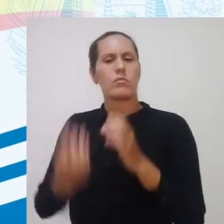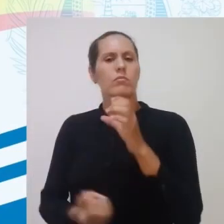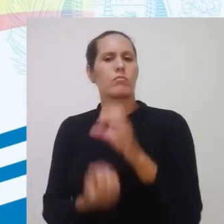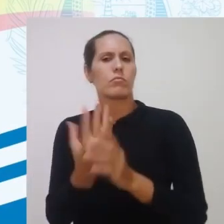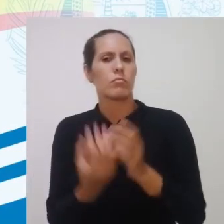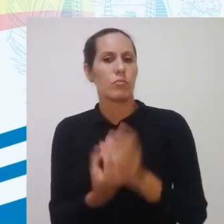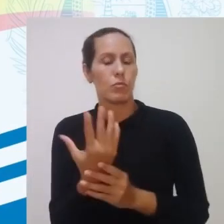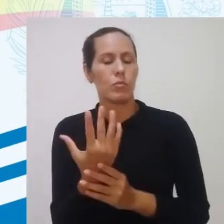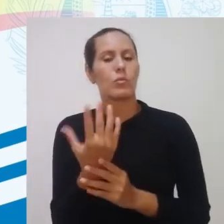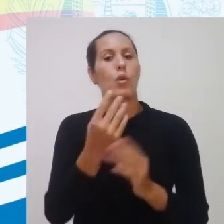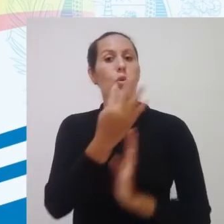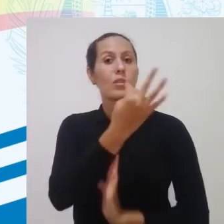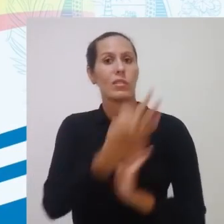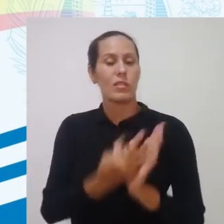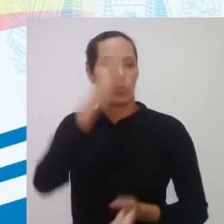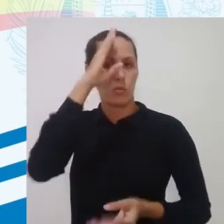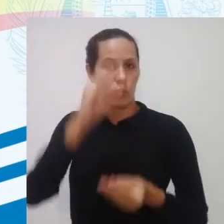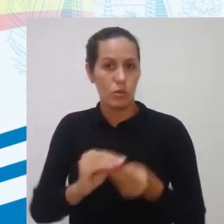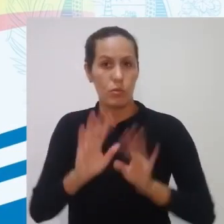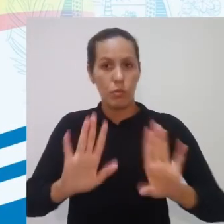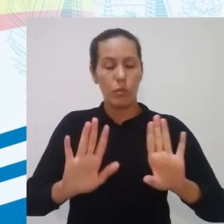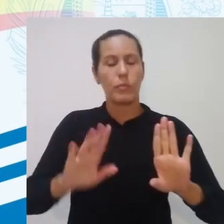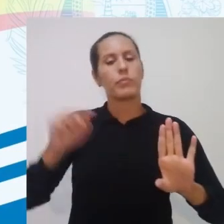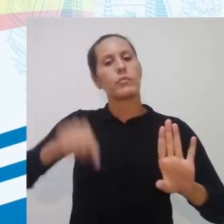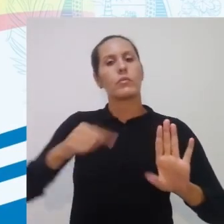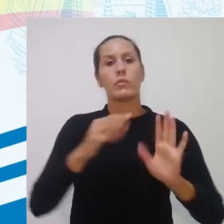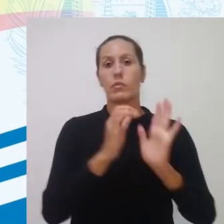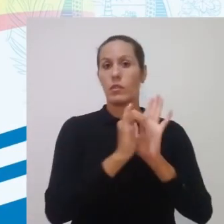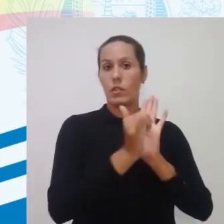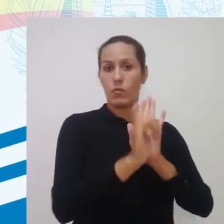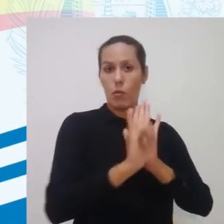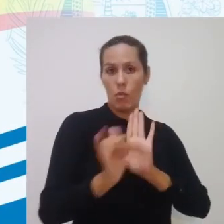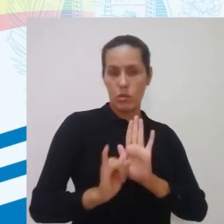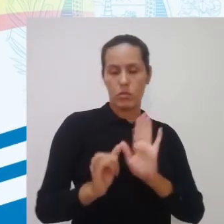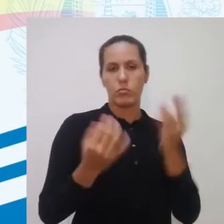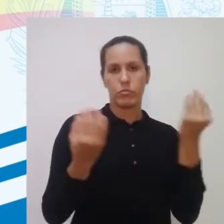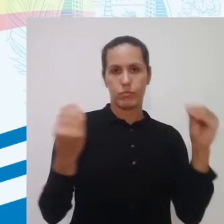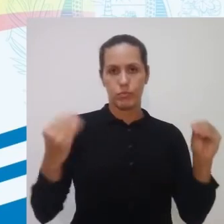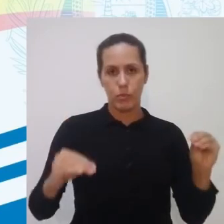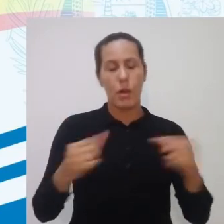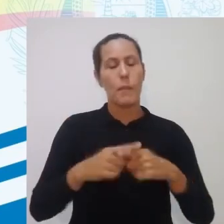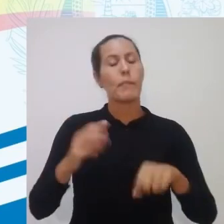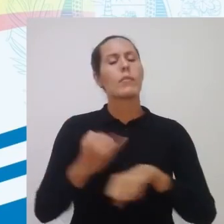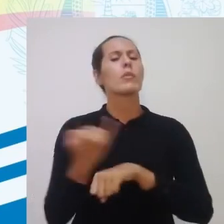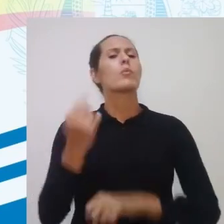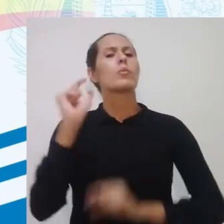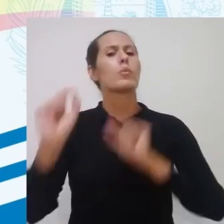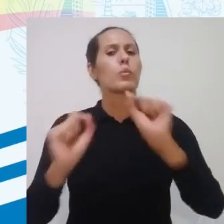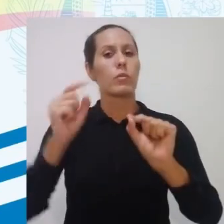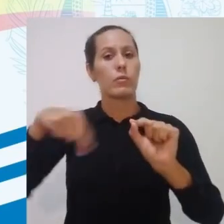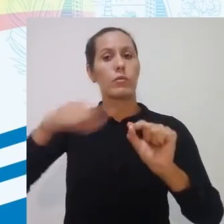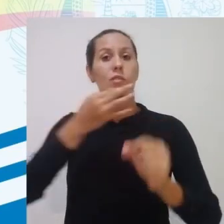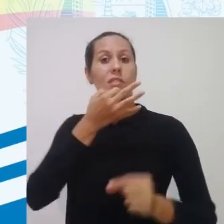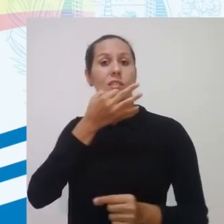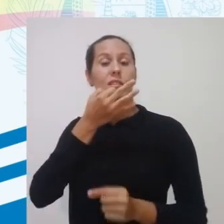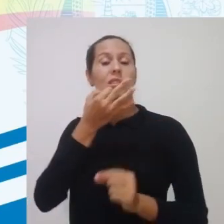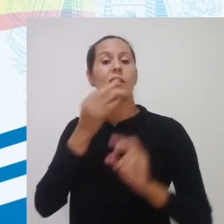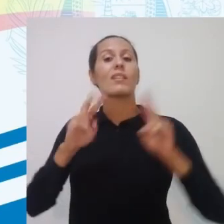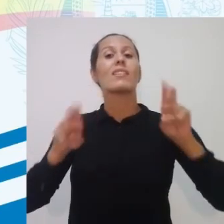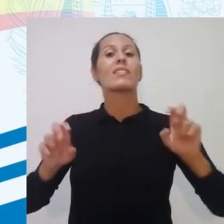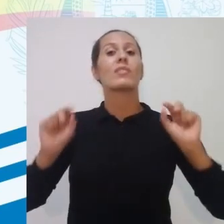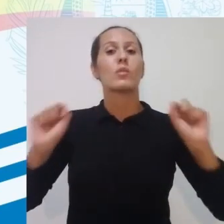resumo. Mas atenção, lembre-se que além das informações que nós destacamos nos tópicos anteriormente, é importante que você